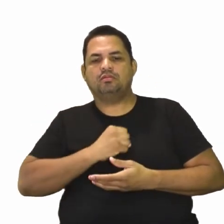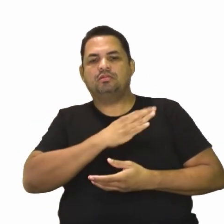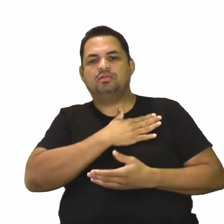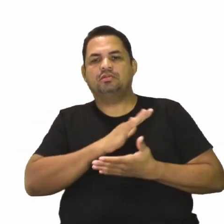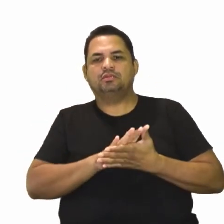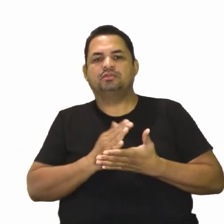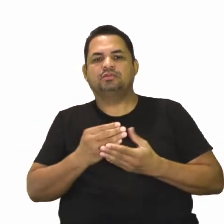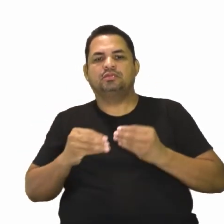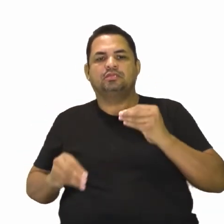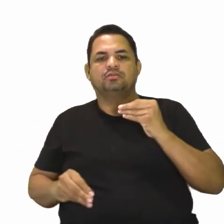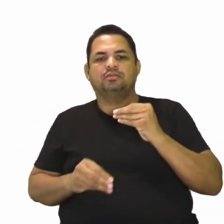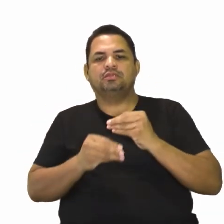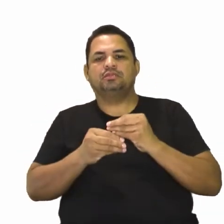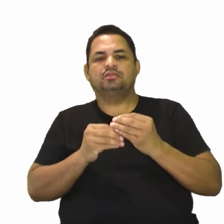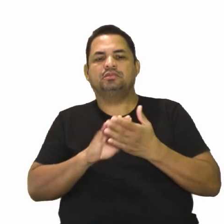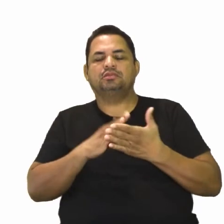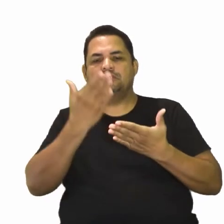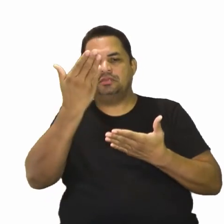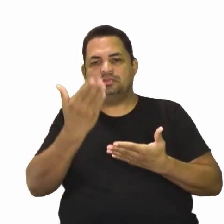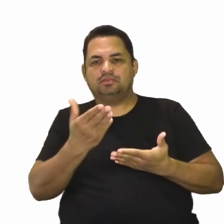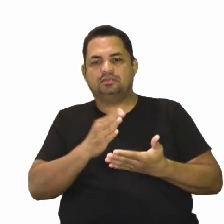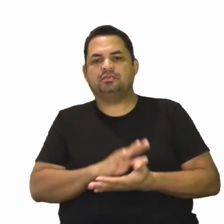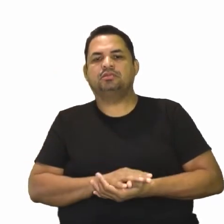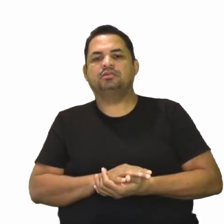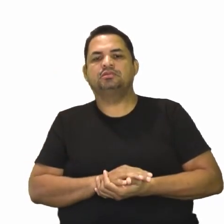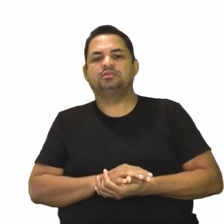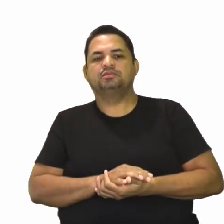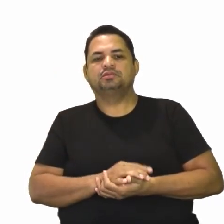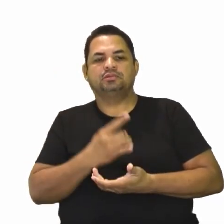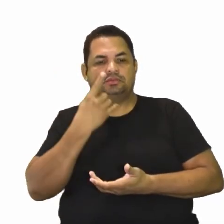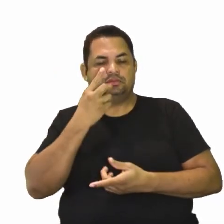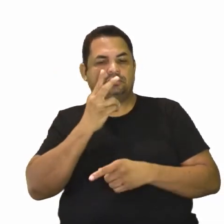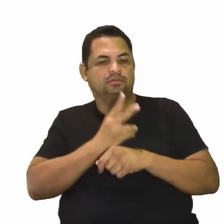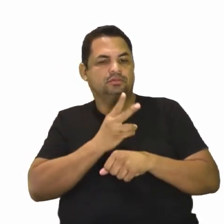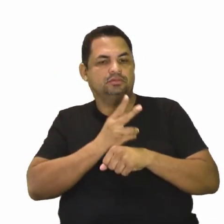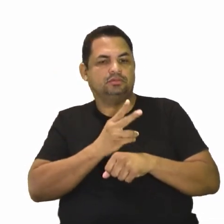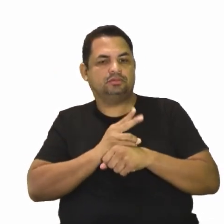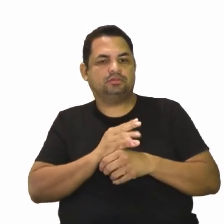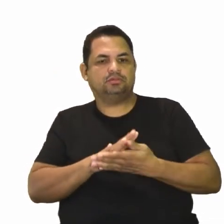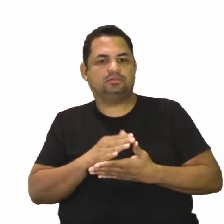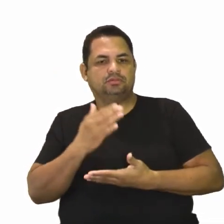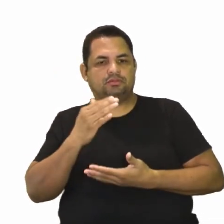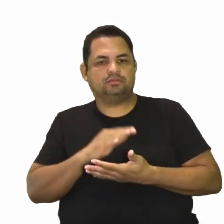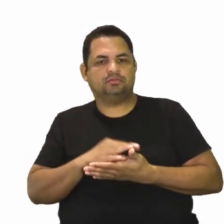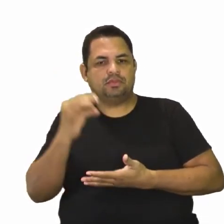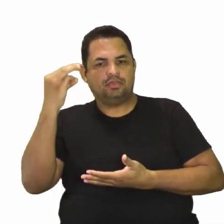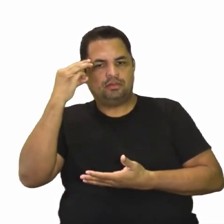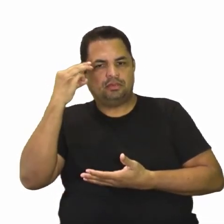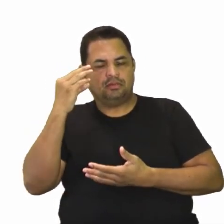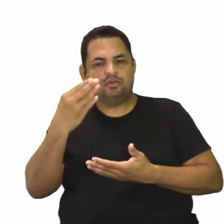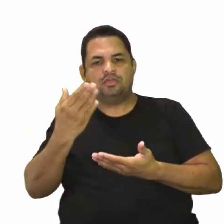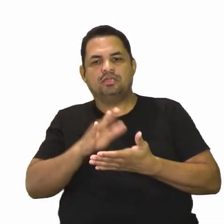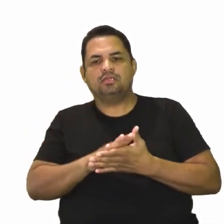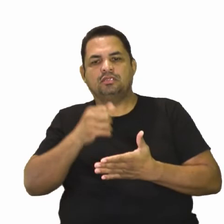complementar para a próxima aula. Eu queria que vocês assistissem o documentário Memória da Ditadura no Brasil.